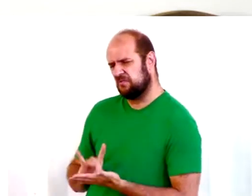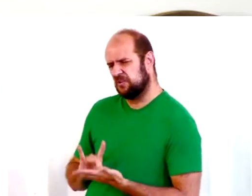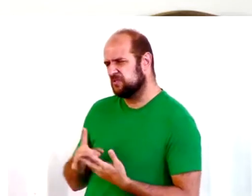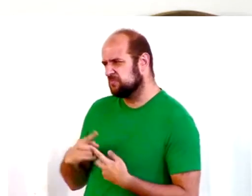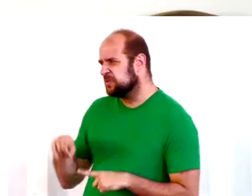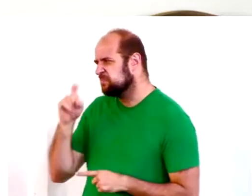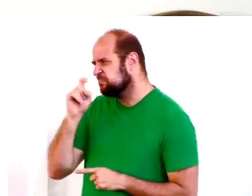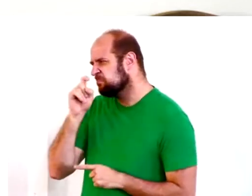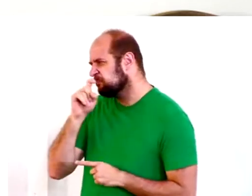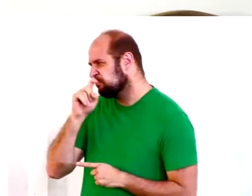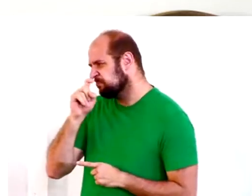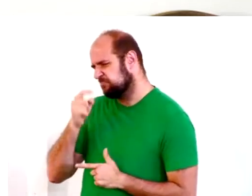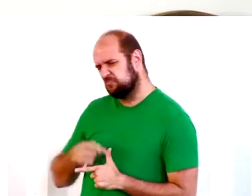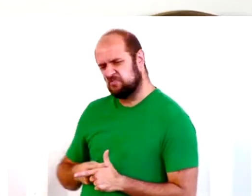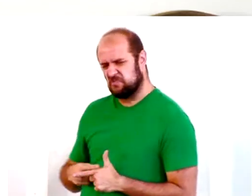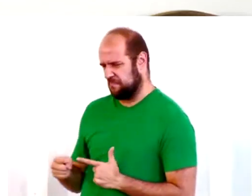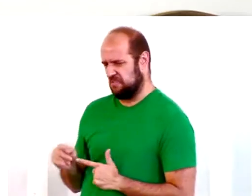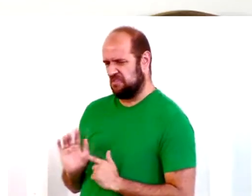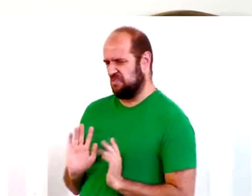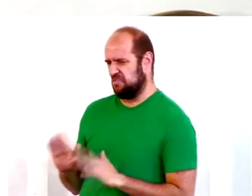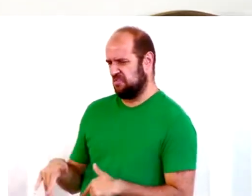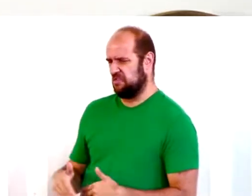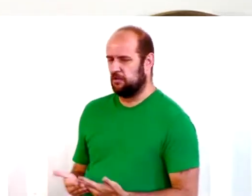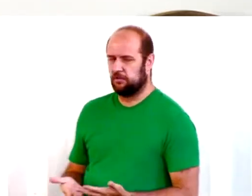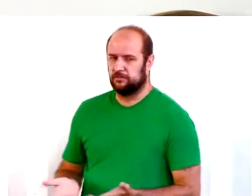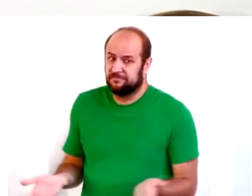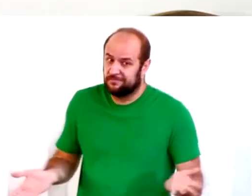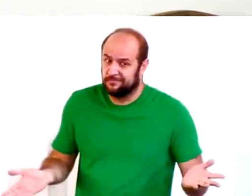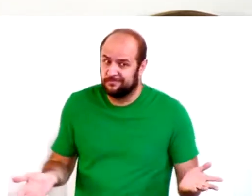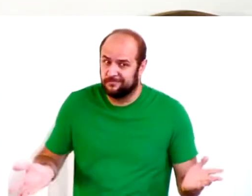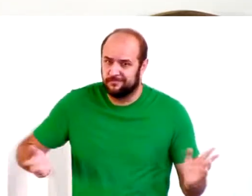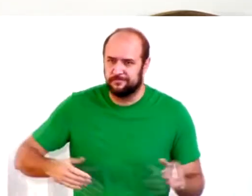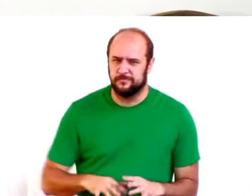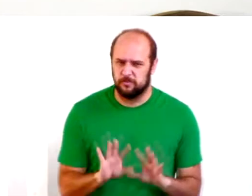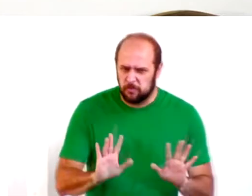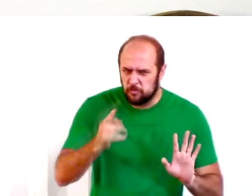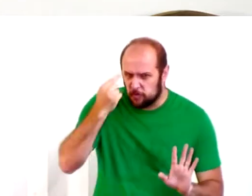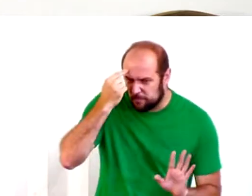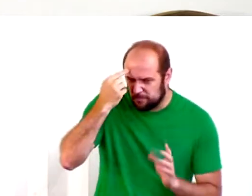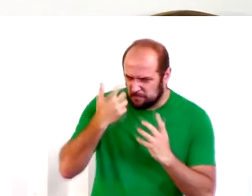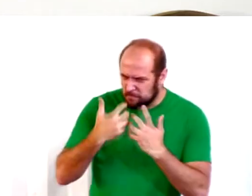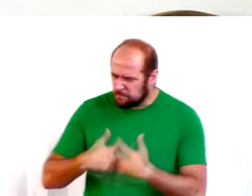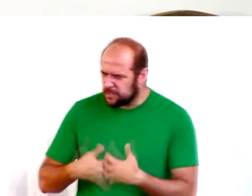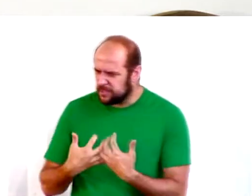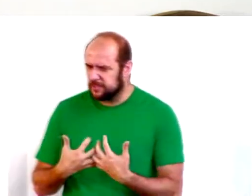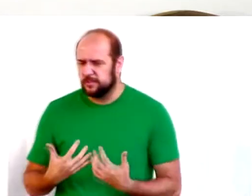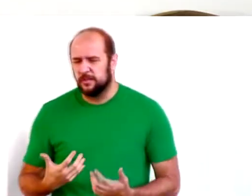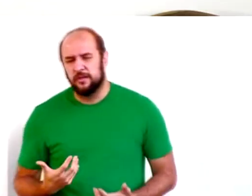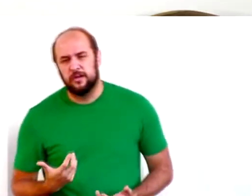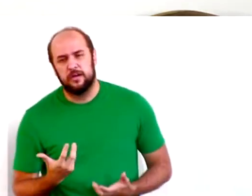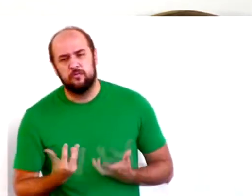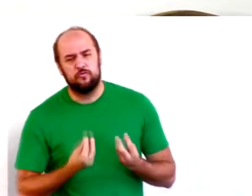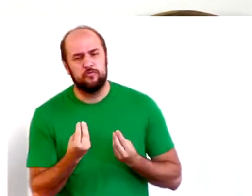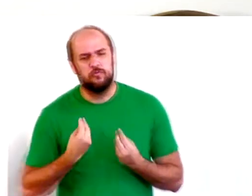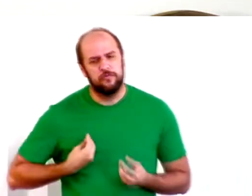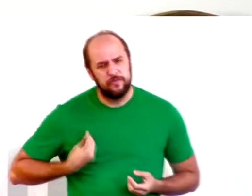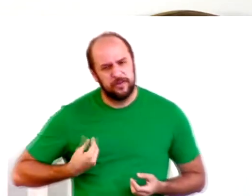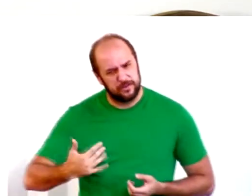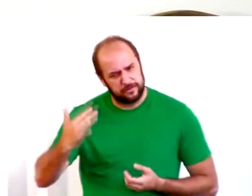mentir, ele mentirá. São perguntas que nos ajudam, que nos levam a refletir sobre a nossa